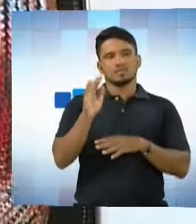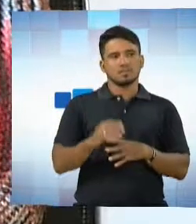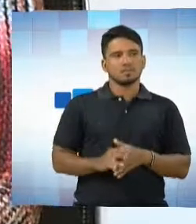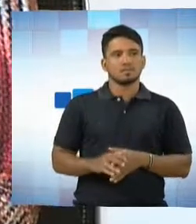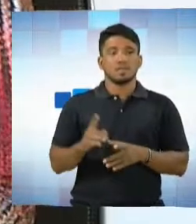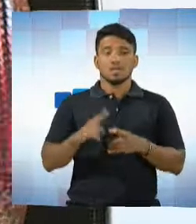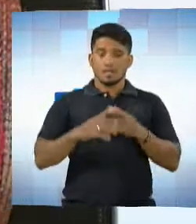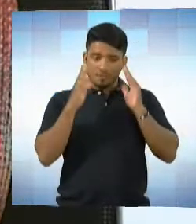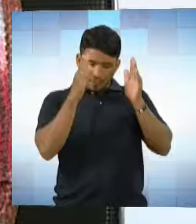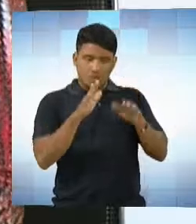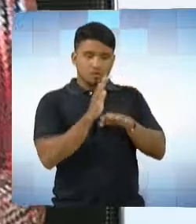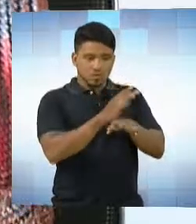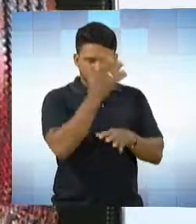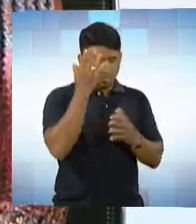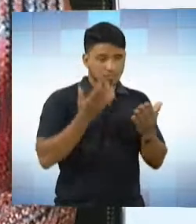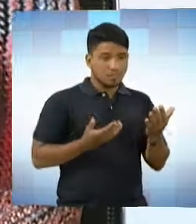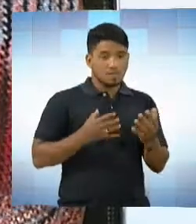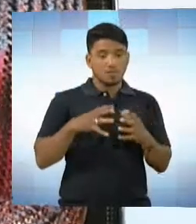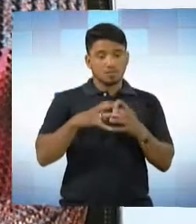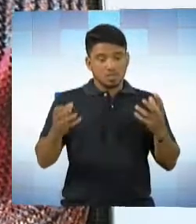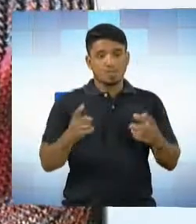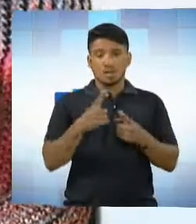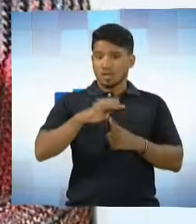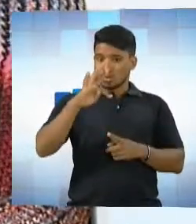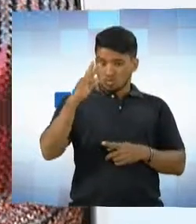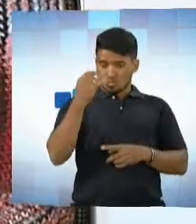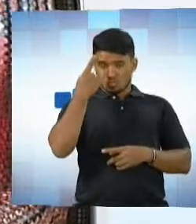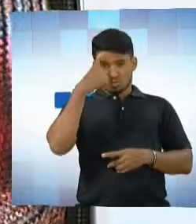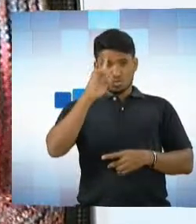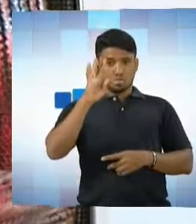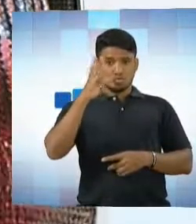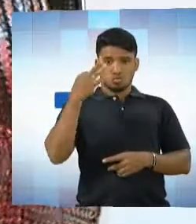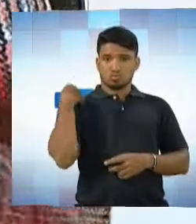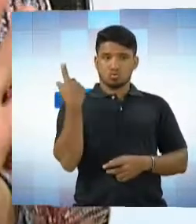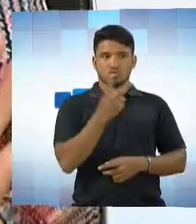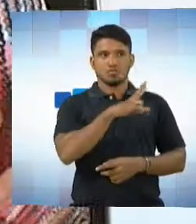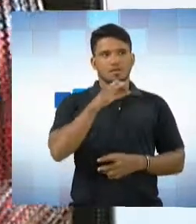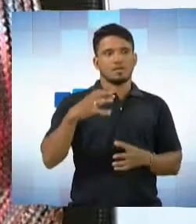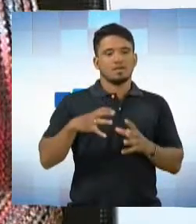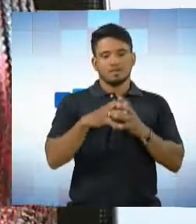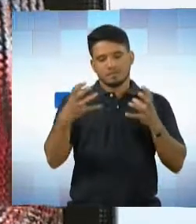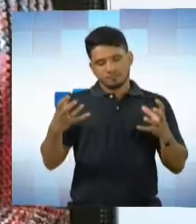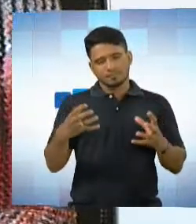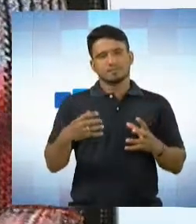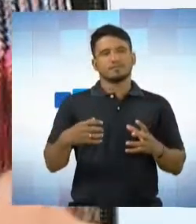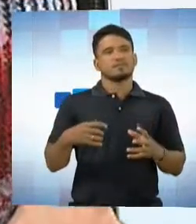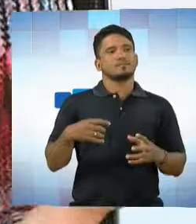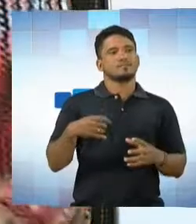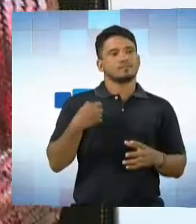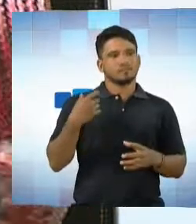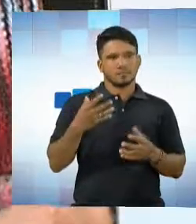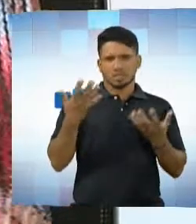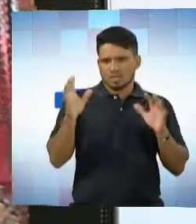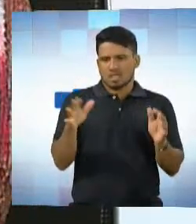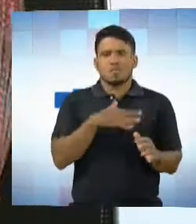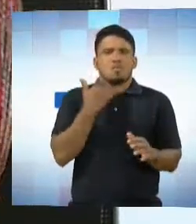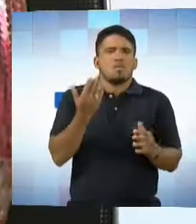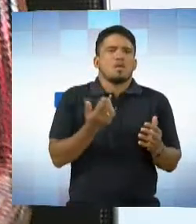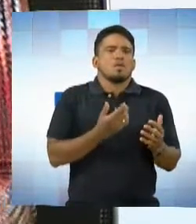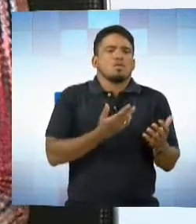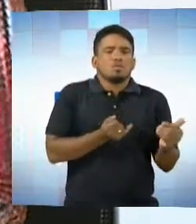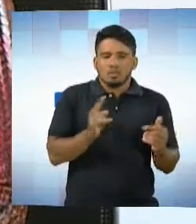a dar mais valor à pessoa idosa, porque um dia todos nós seremos idosos, se é que não queiramos morrer jovens, né? Exatamente. E ninguém quer, todo mundo quer viver